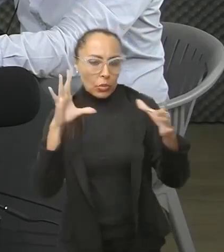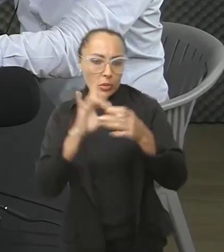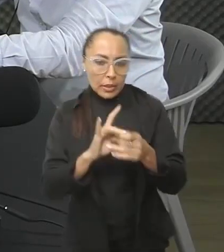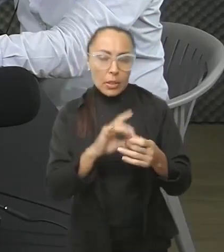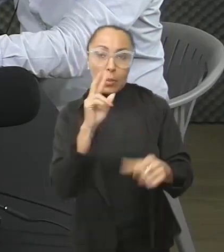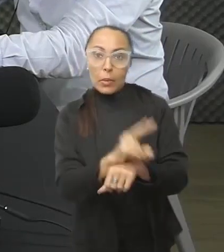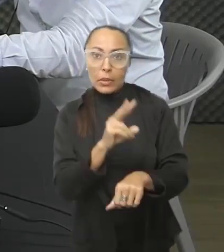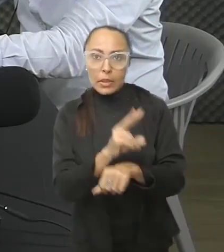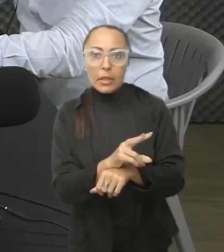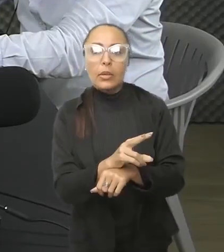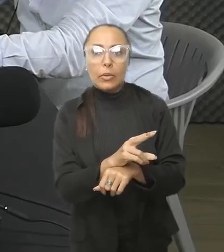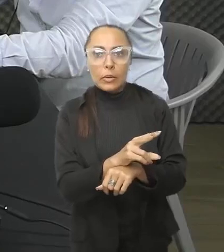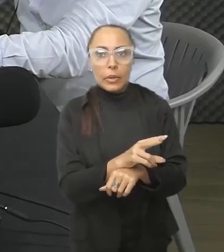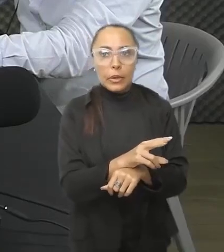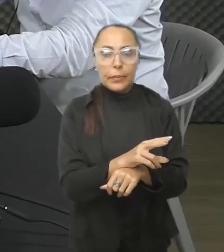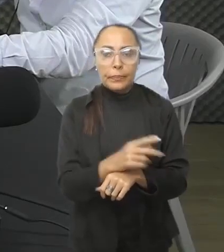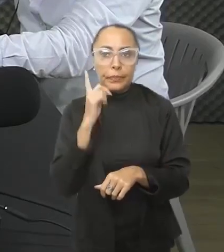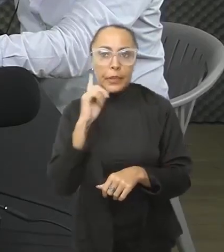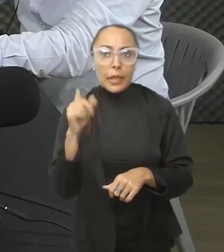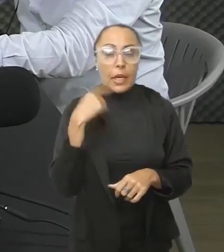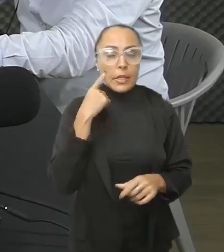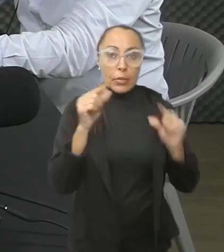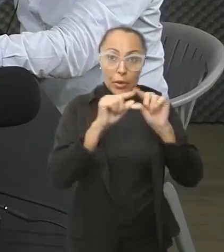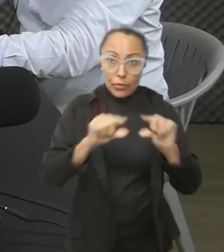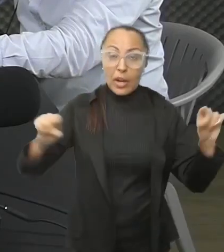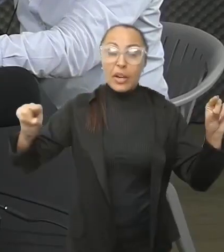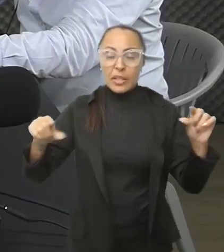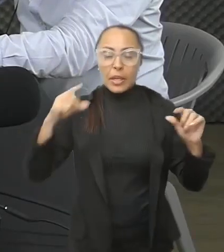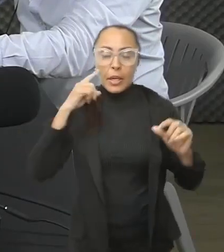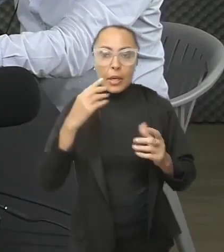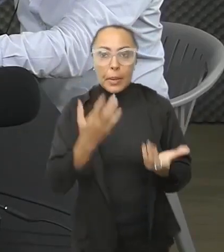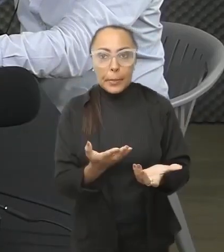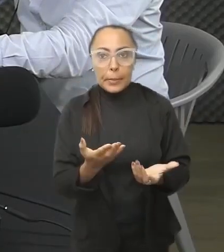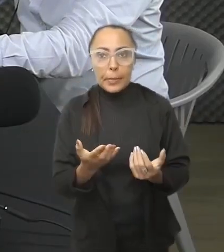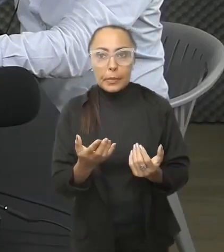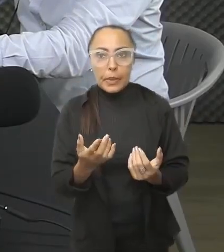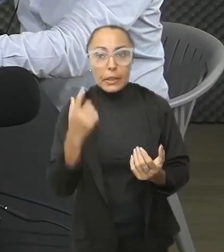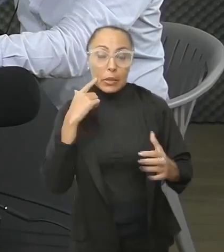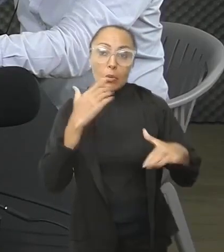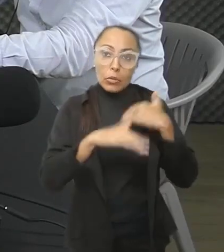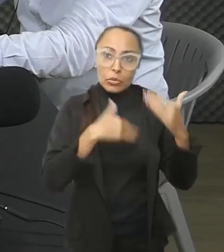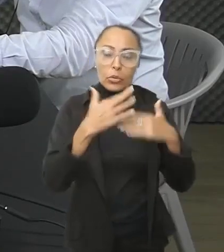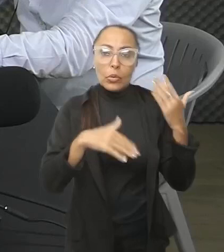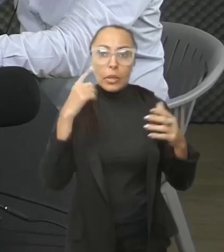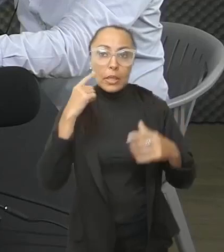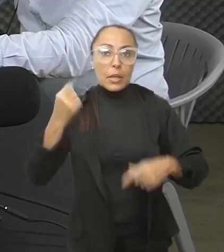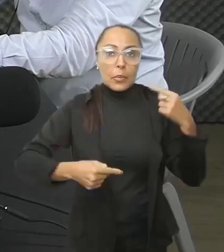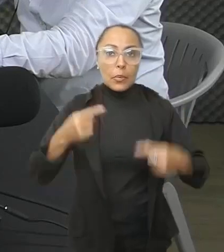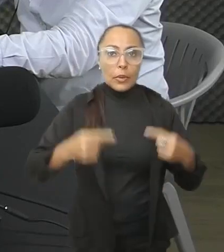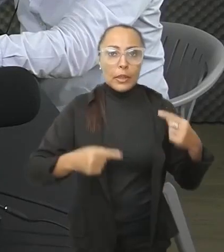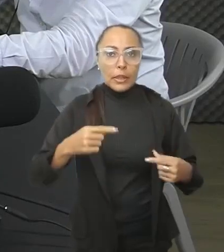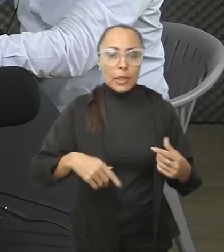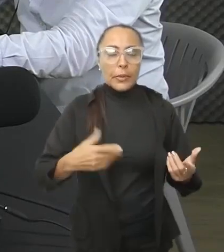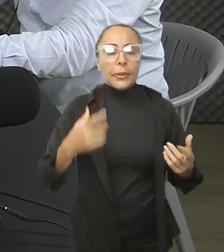com proteção. Acho que essa é uma frase emblemática para quem está né, construindo essas políticas de formação